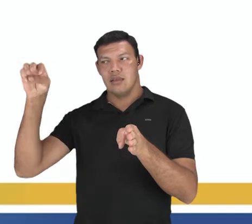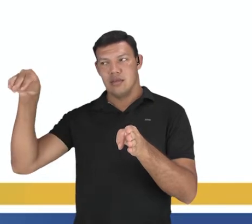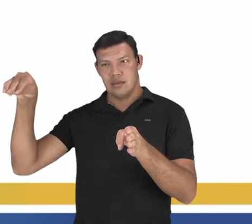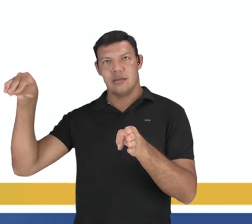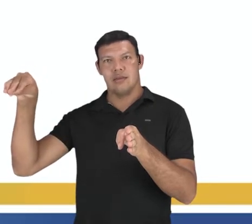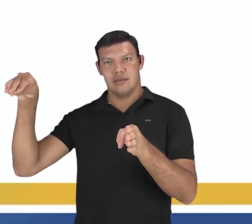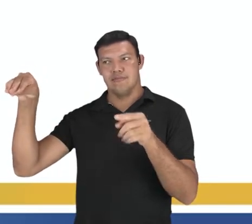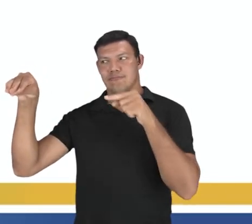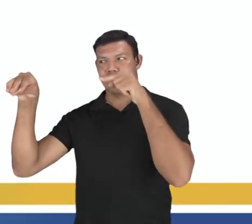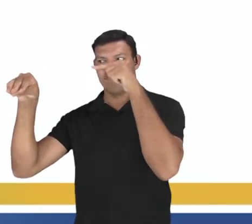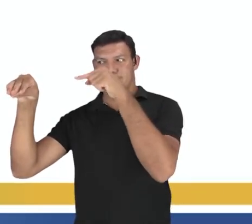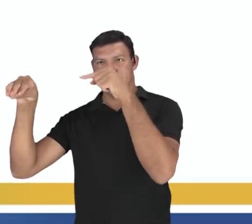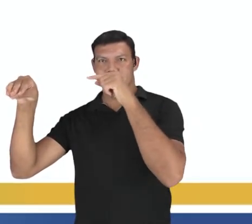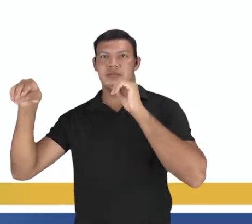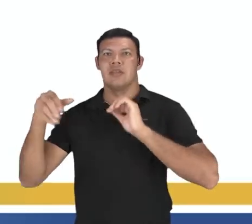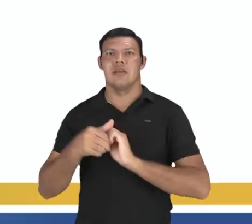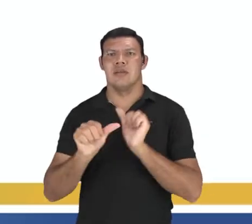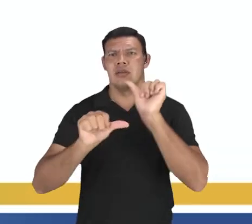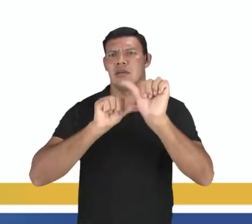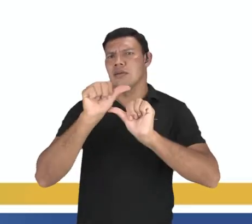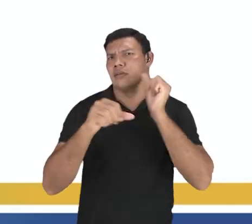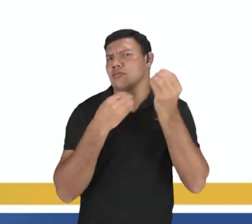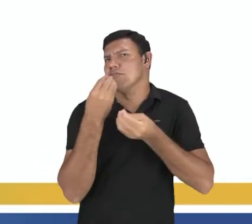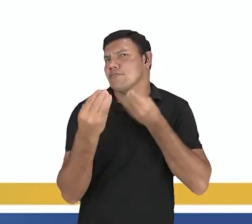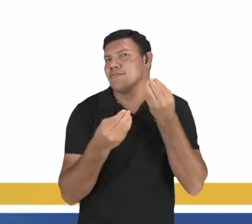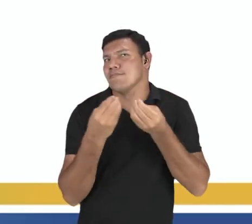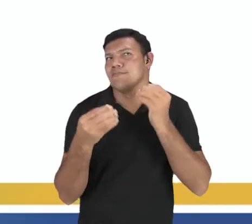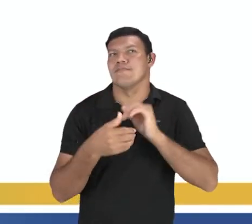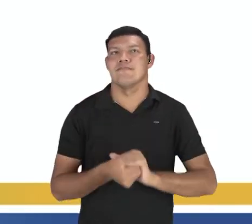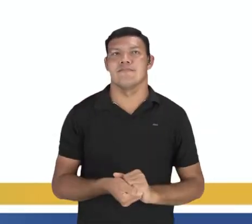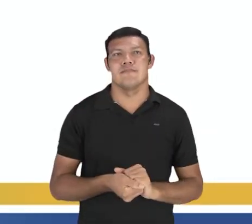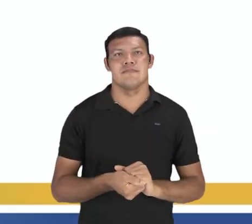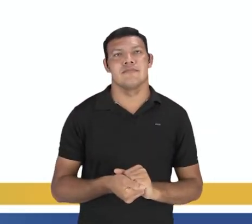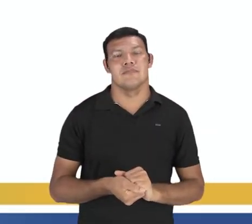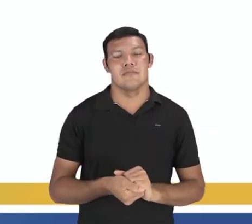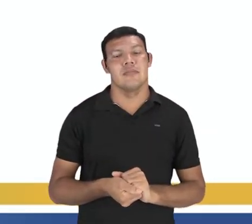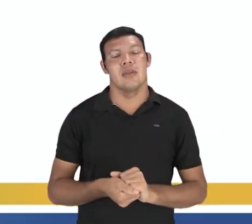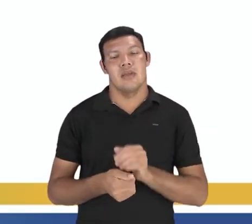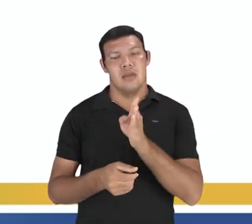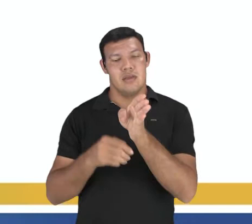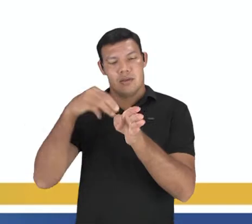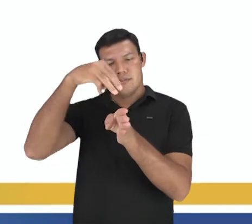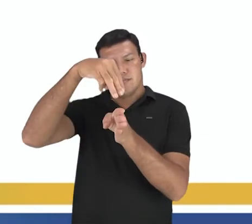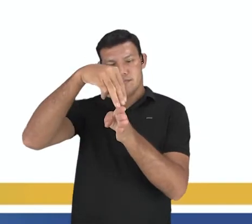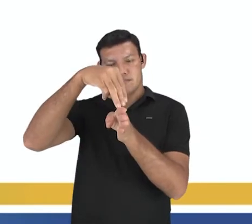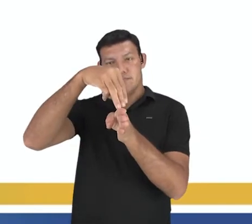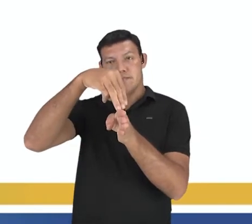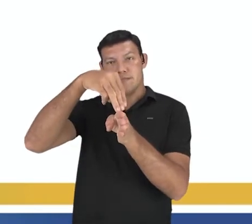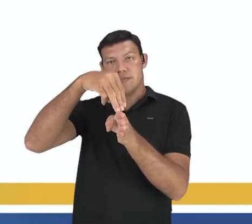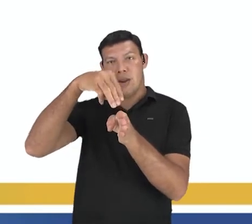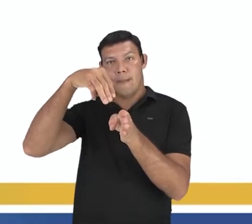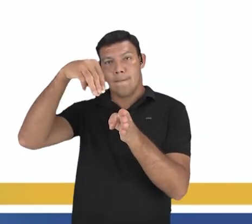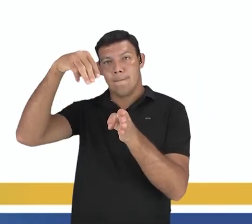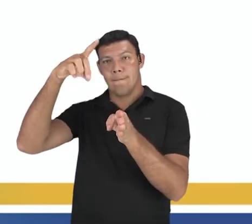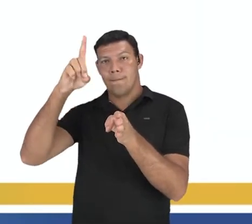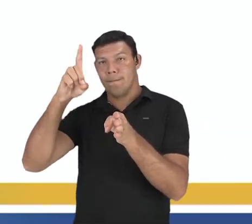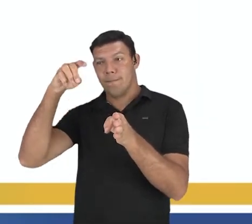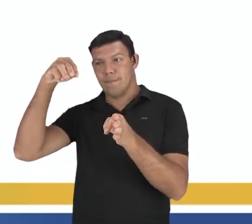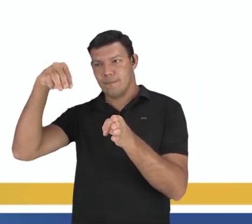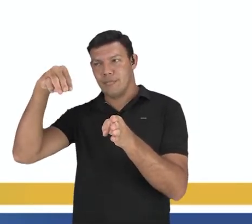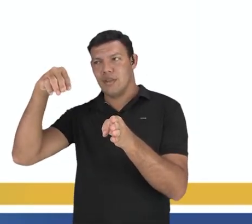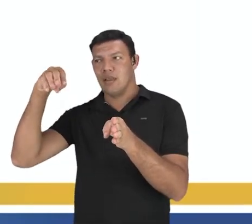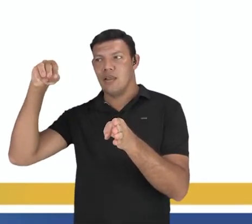centímetros como centímetro representado pelo cm está duas posições à direita do metro